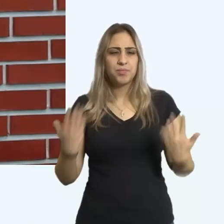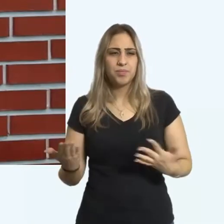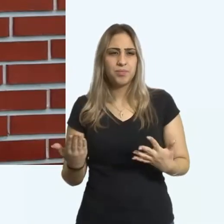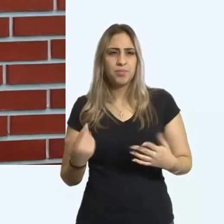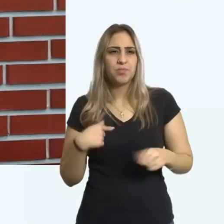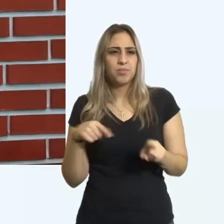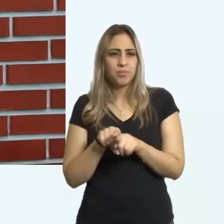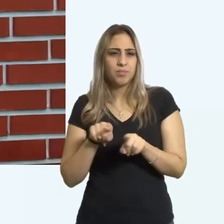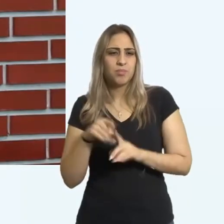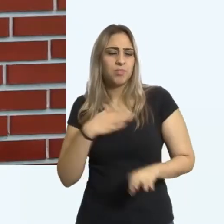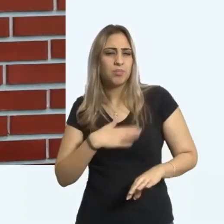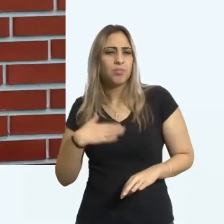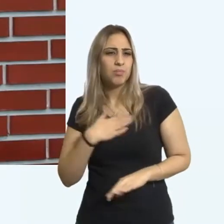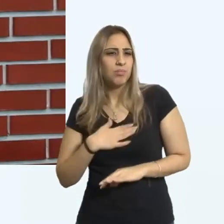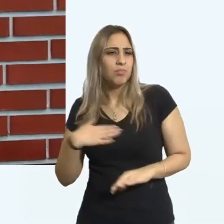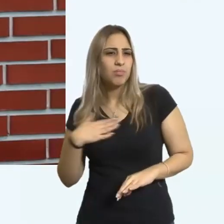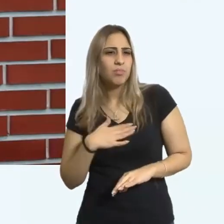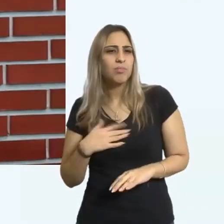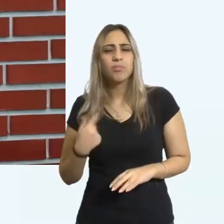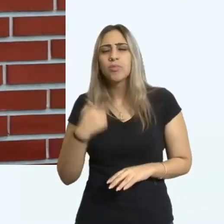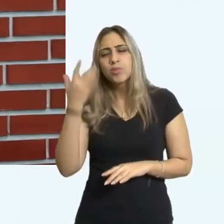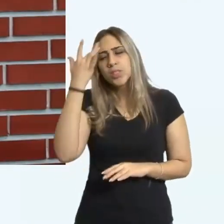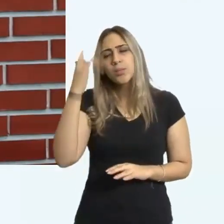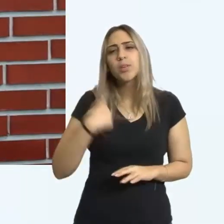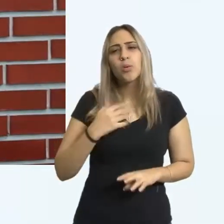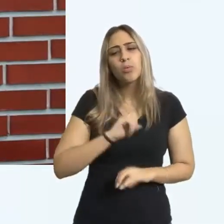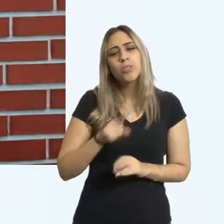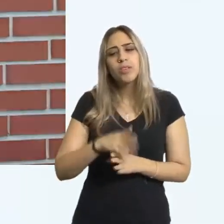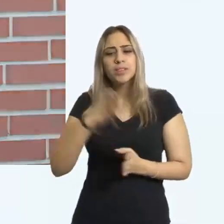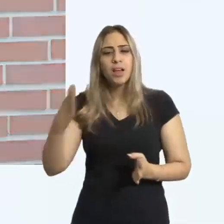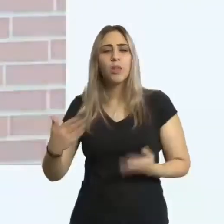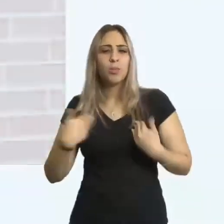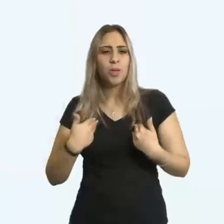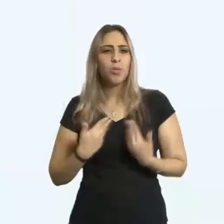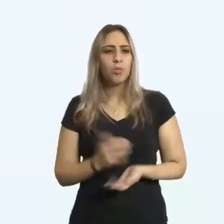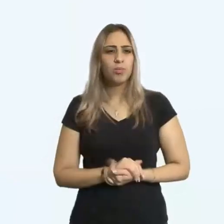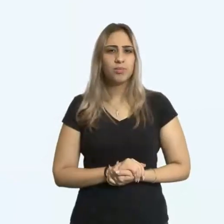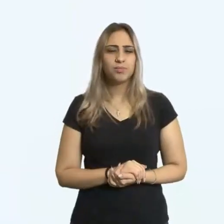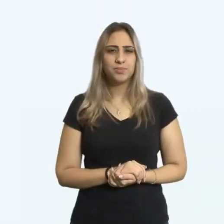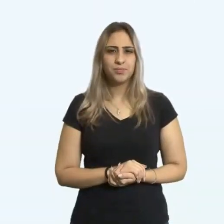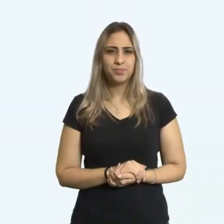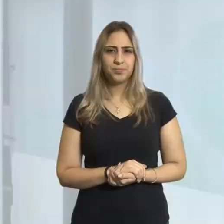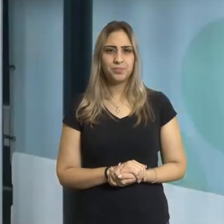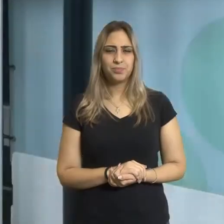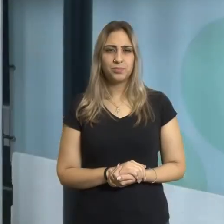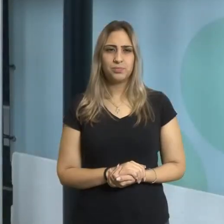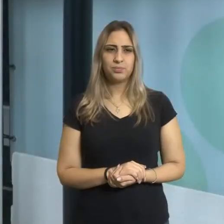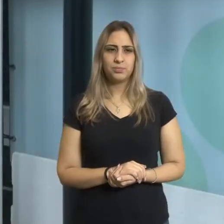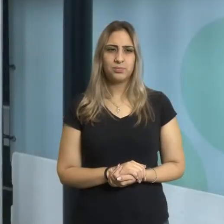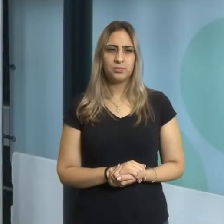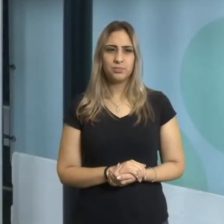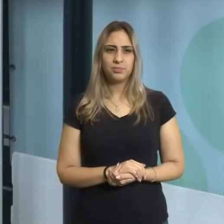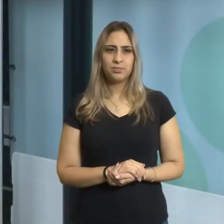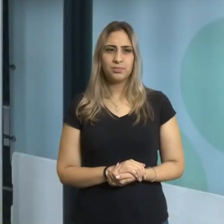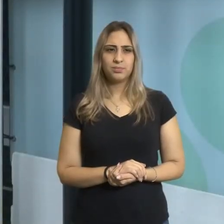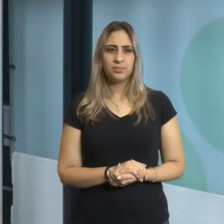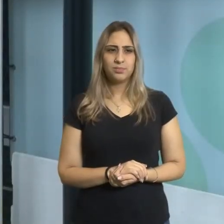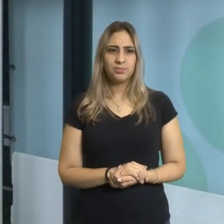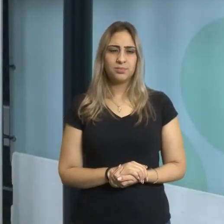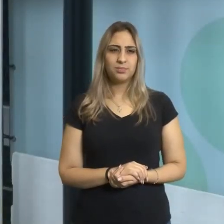importante porque não sabia que eu gostava desse lado e e